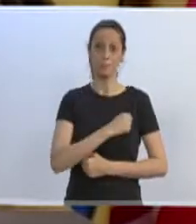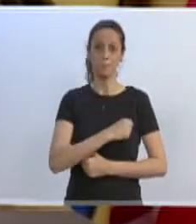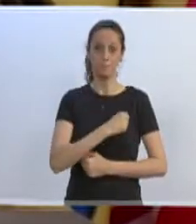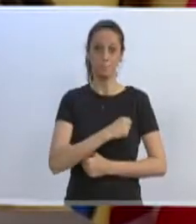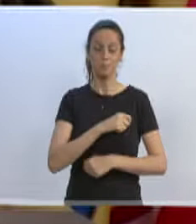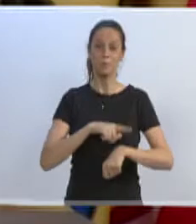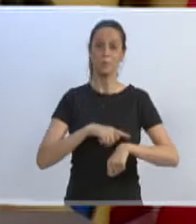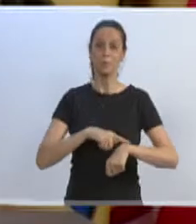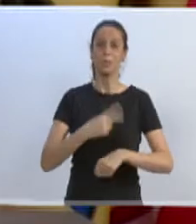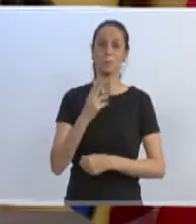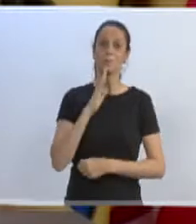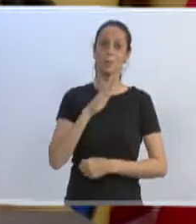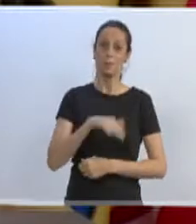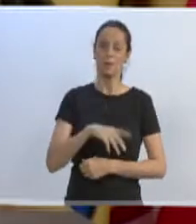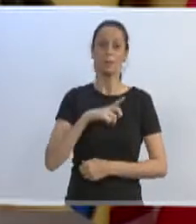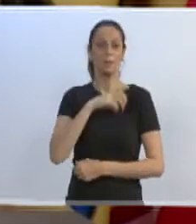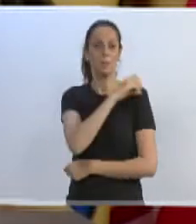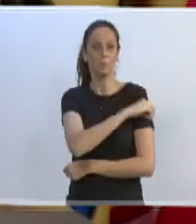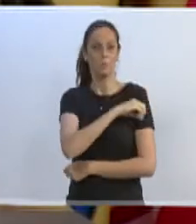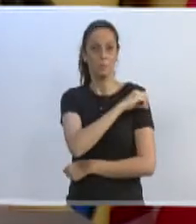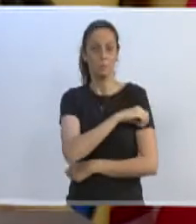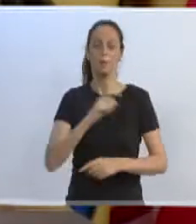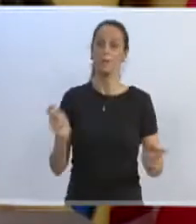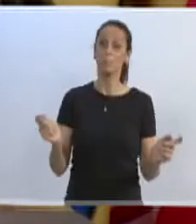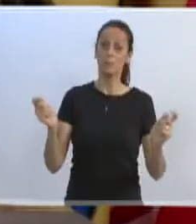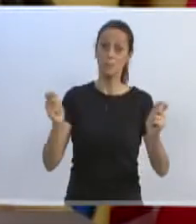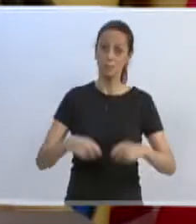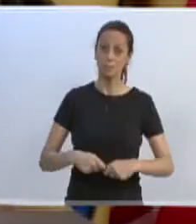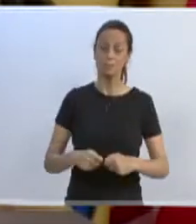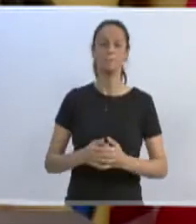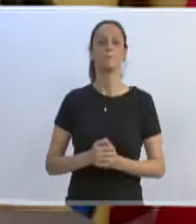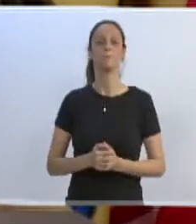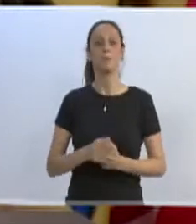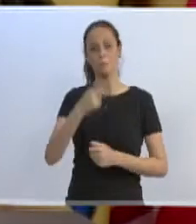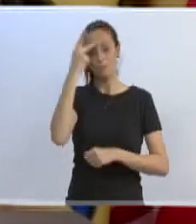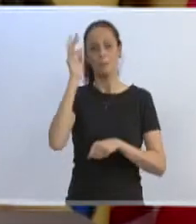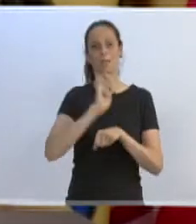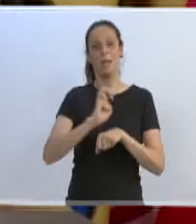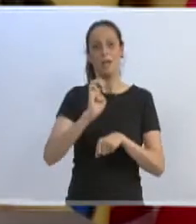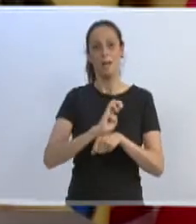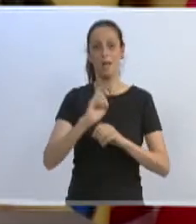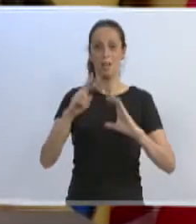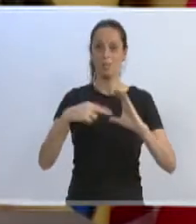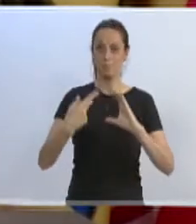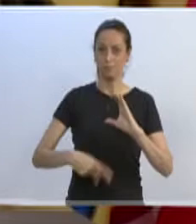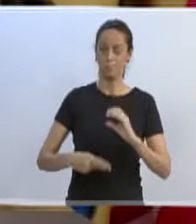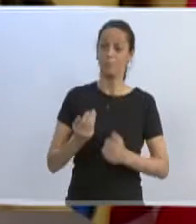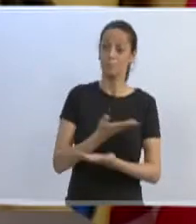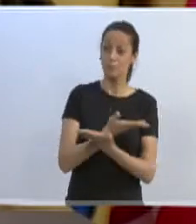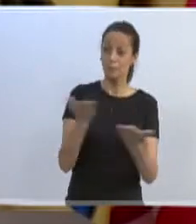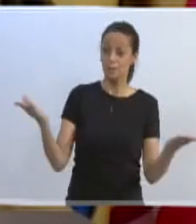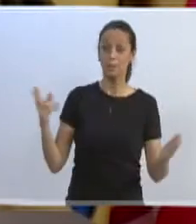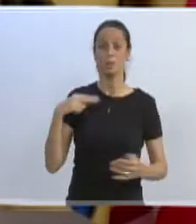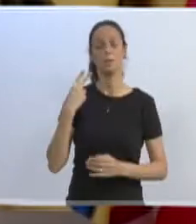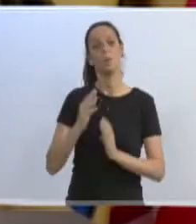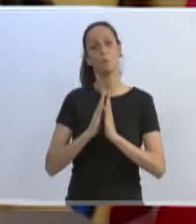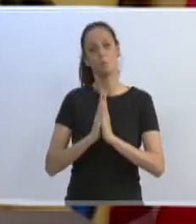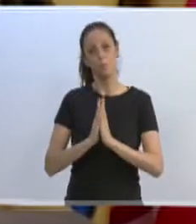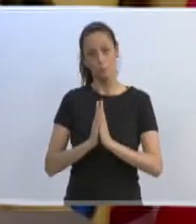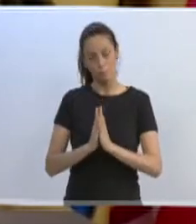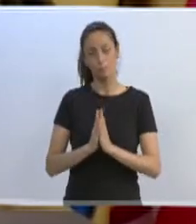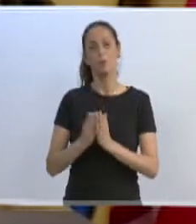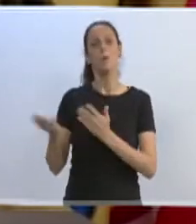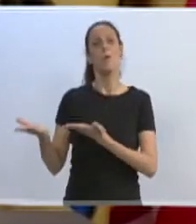ocorrerá a 2ª oficina de capacitação permanente dos estagiários a credores senhores vereadores convoquem os